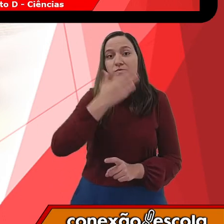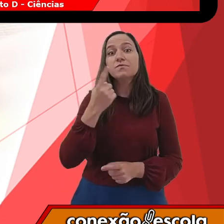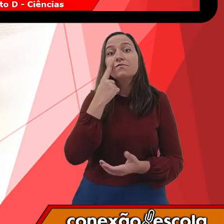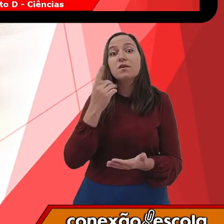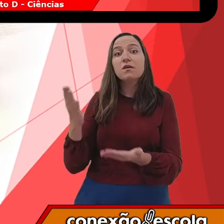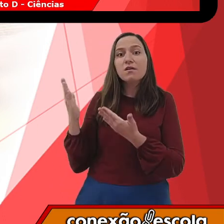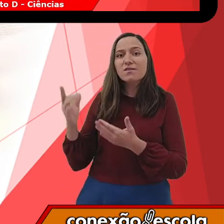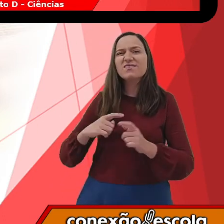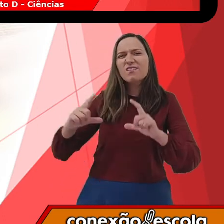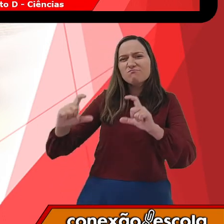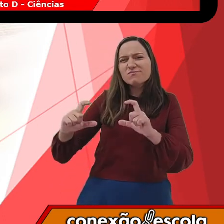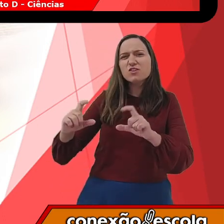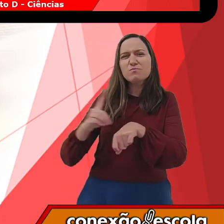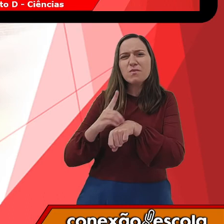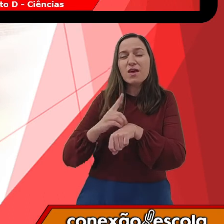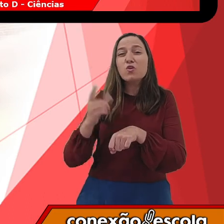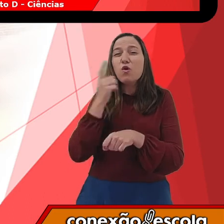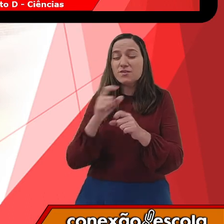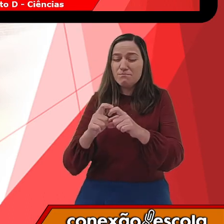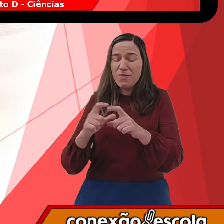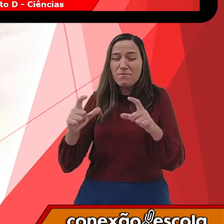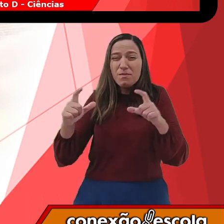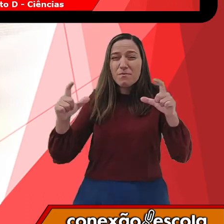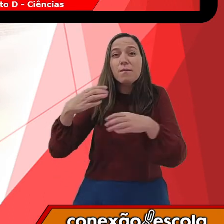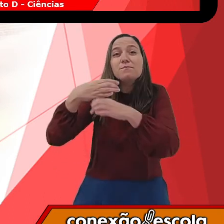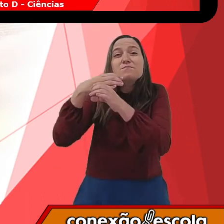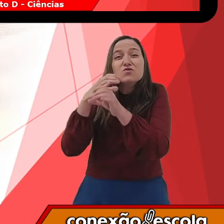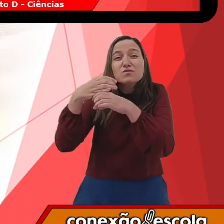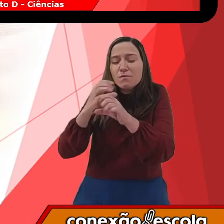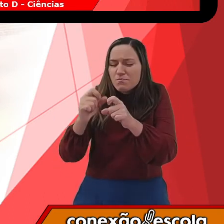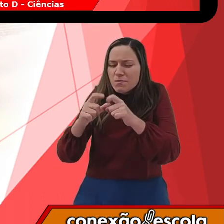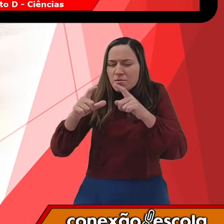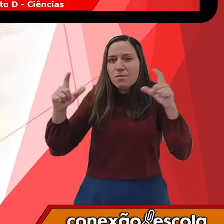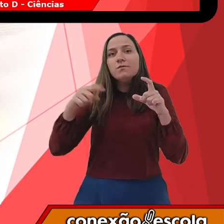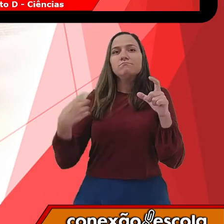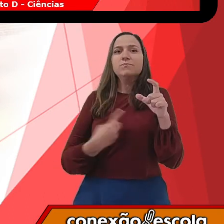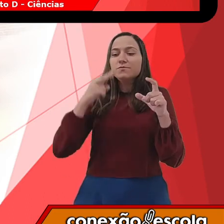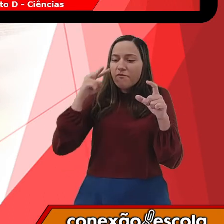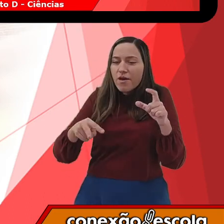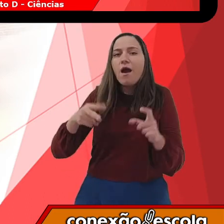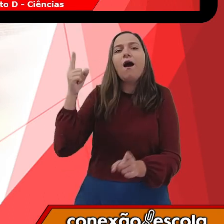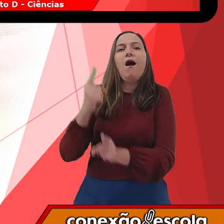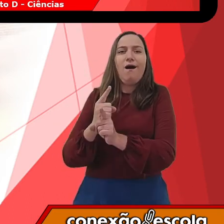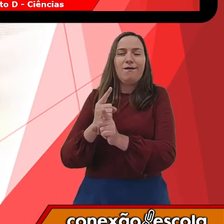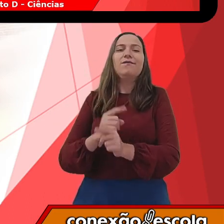imagem aqui, no canto, foi aumentada inúmeras vezes para que fosse possível ser visualizada.